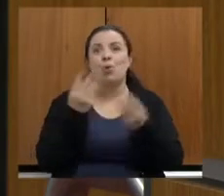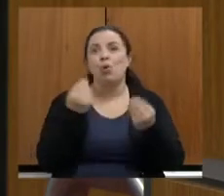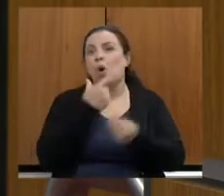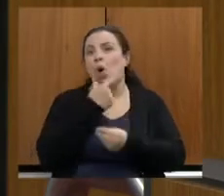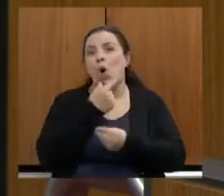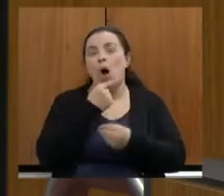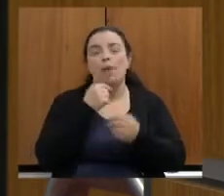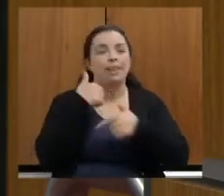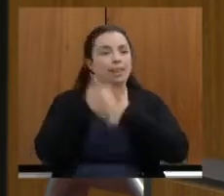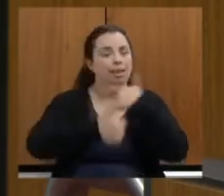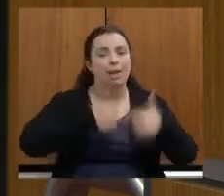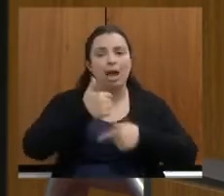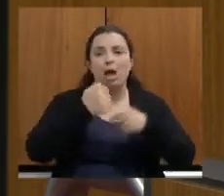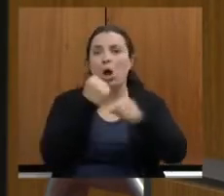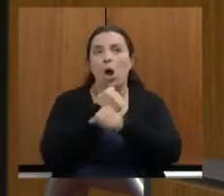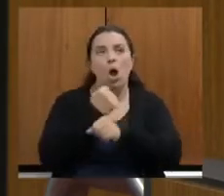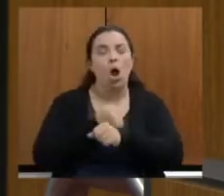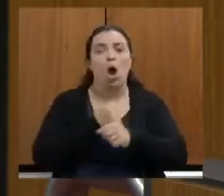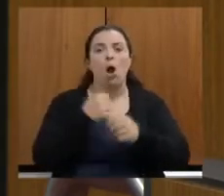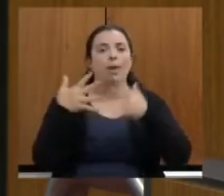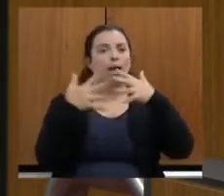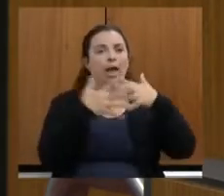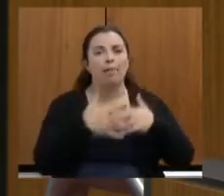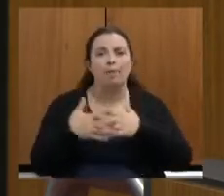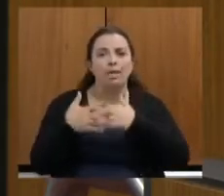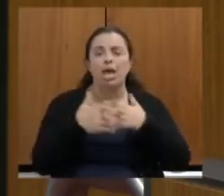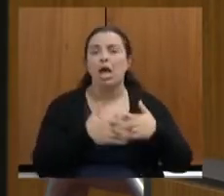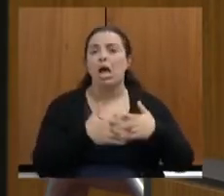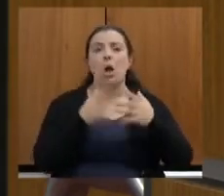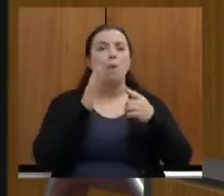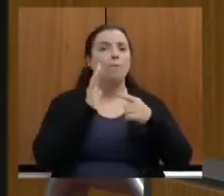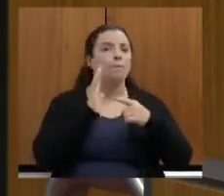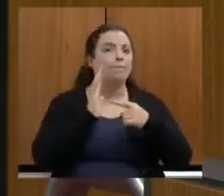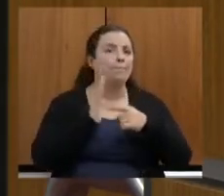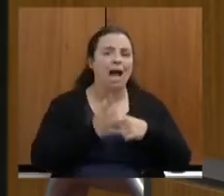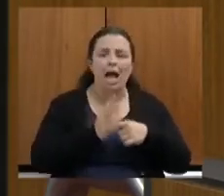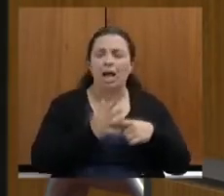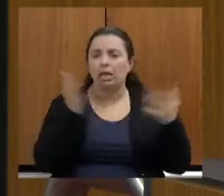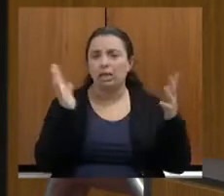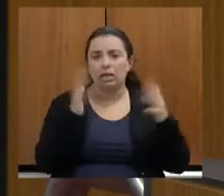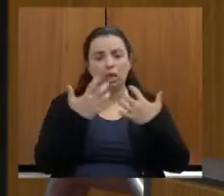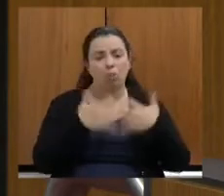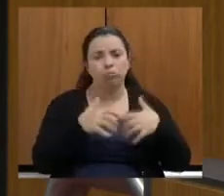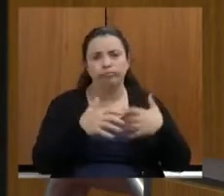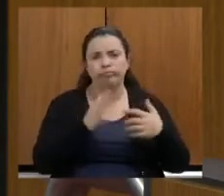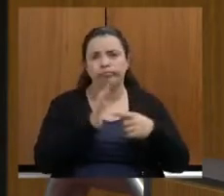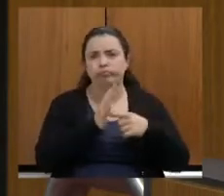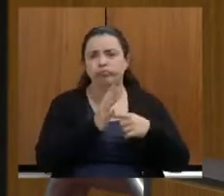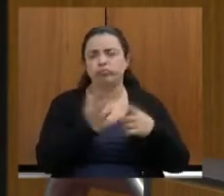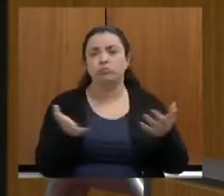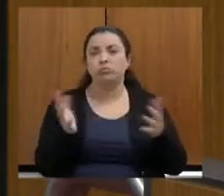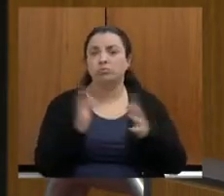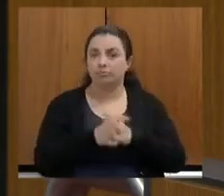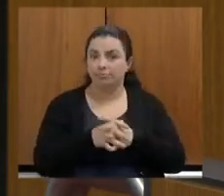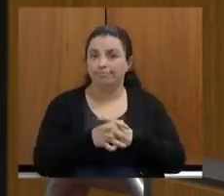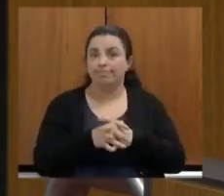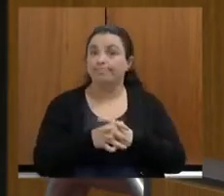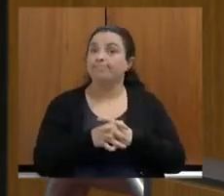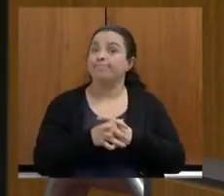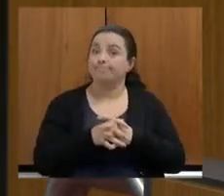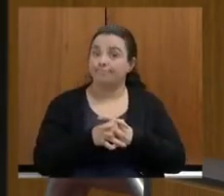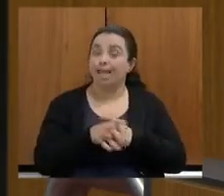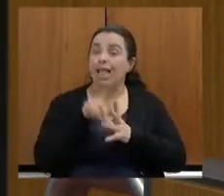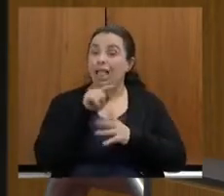com caminhões com maquinário então é a Fundação renova ela vem